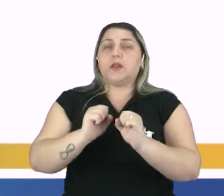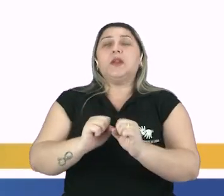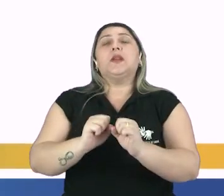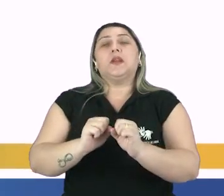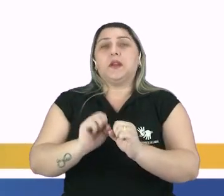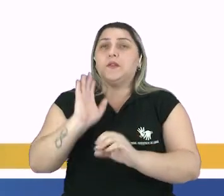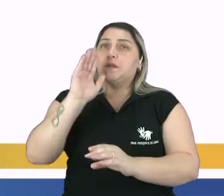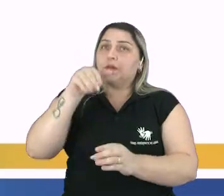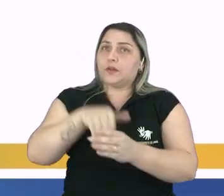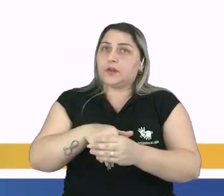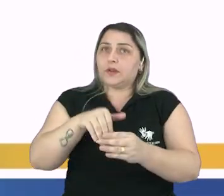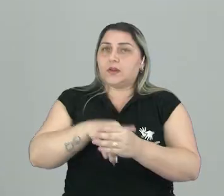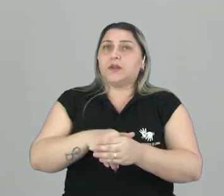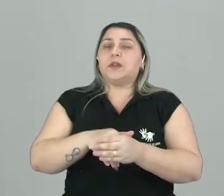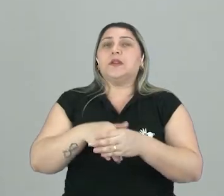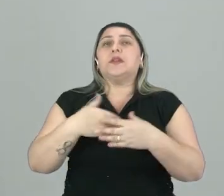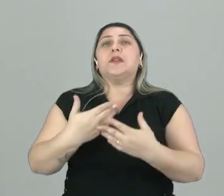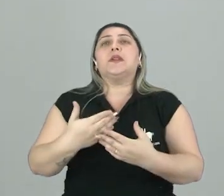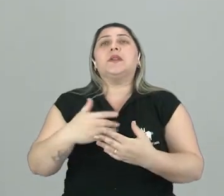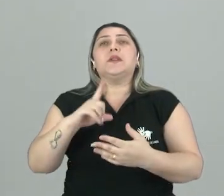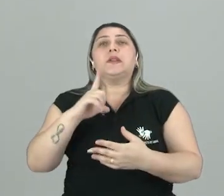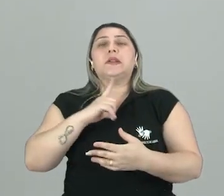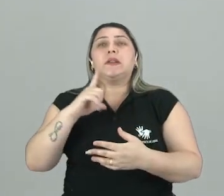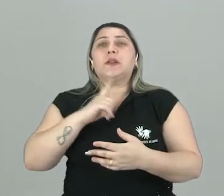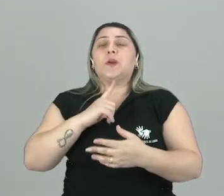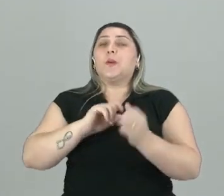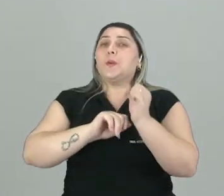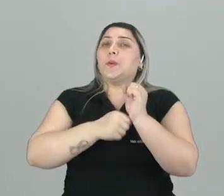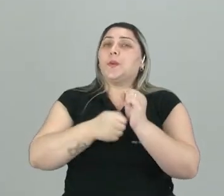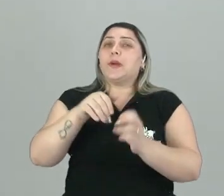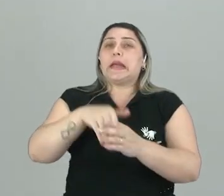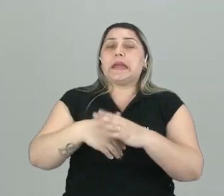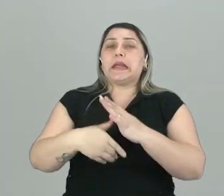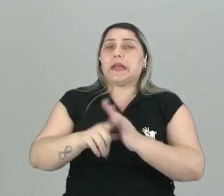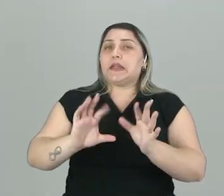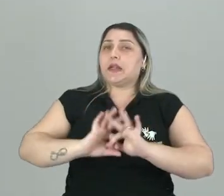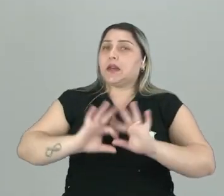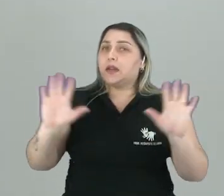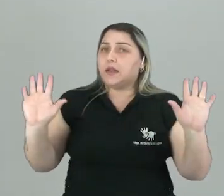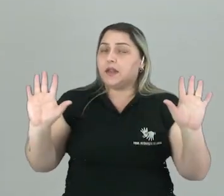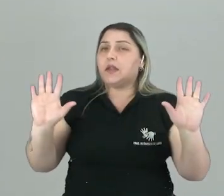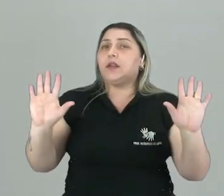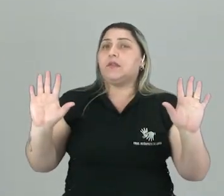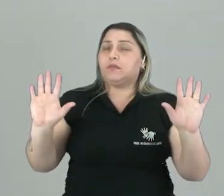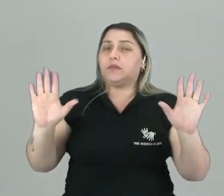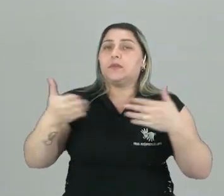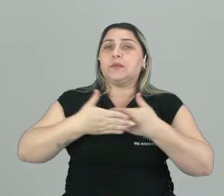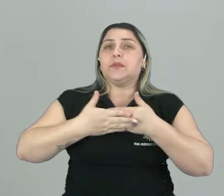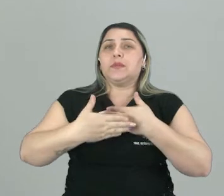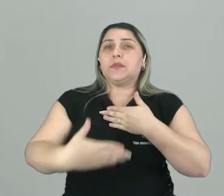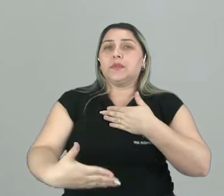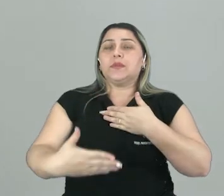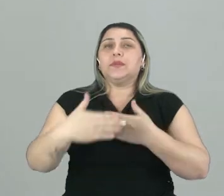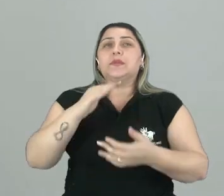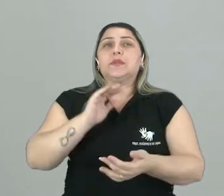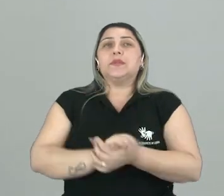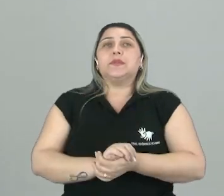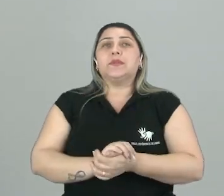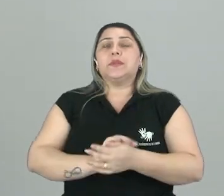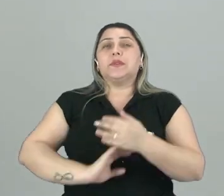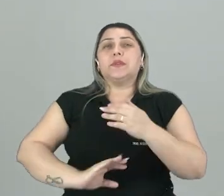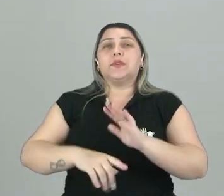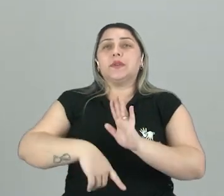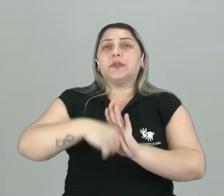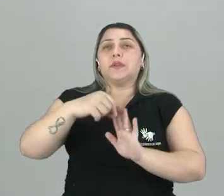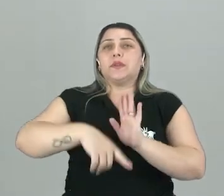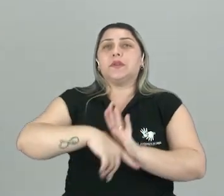votar, certo? A gente teria o voto secreto, que antes era aberto, então a partir dessa